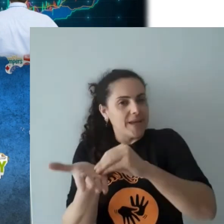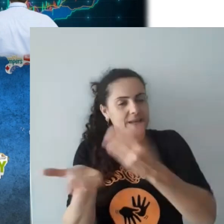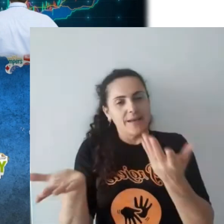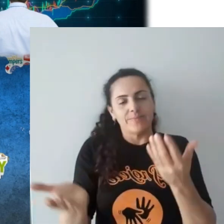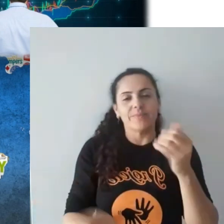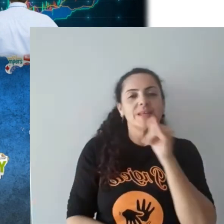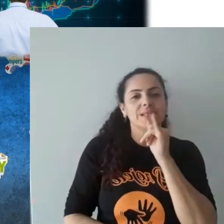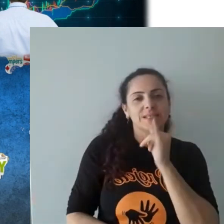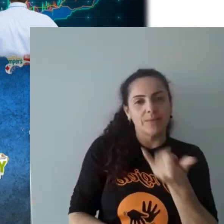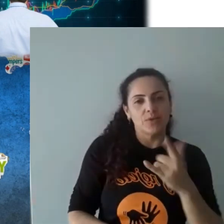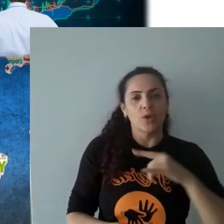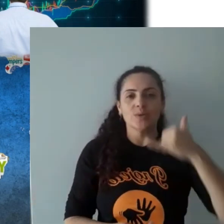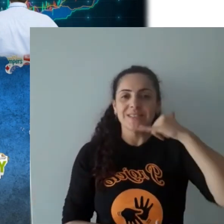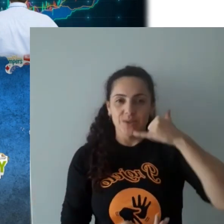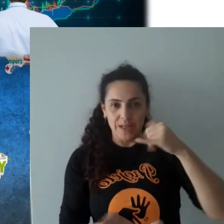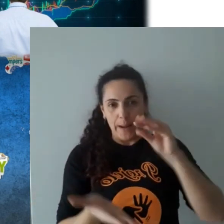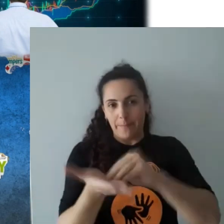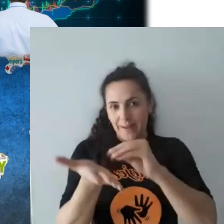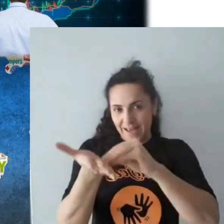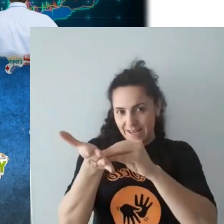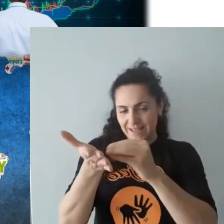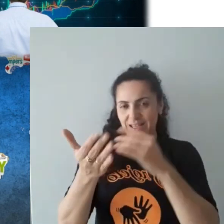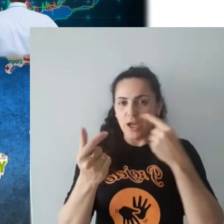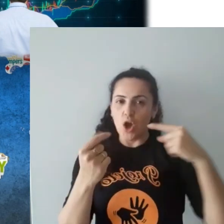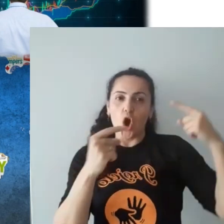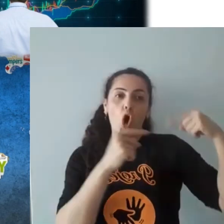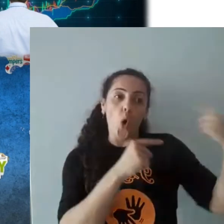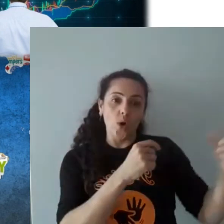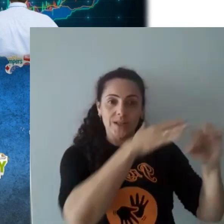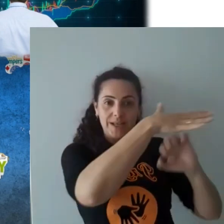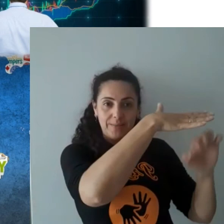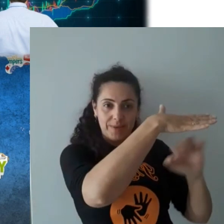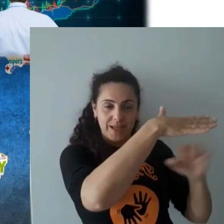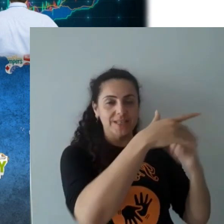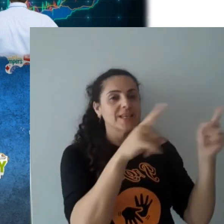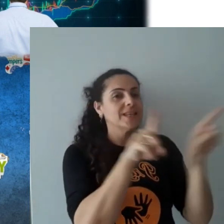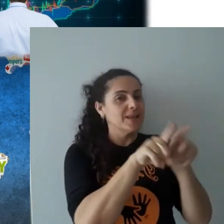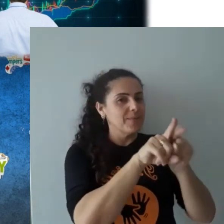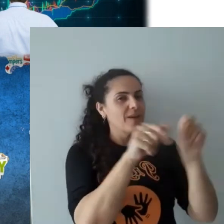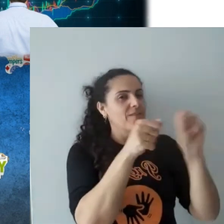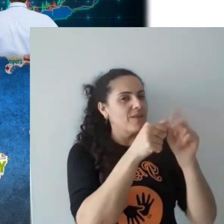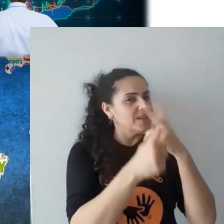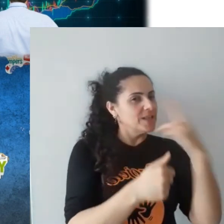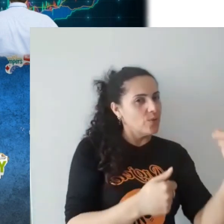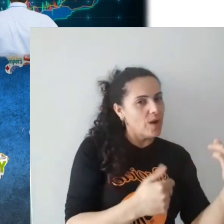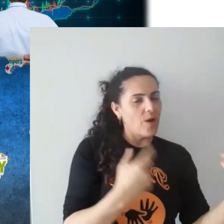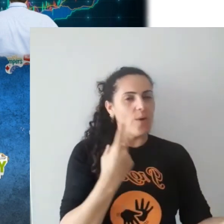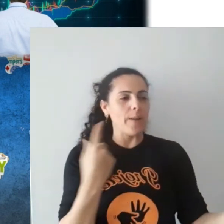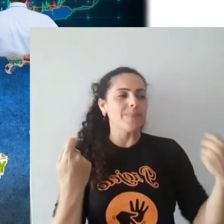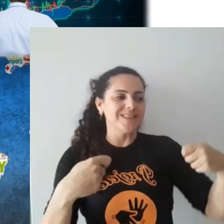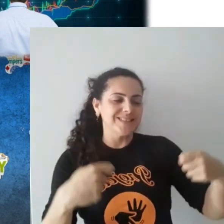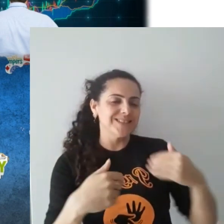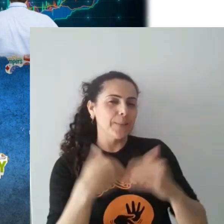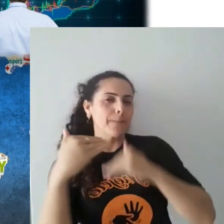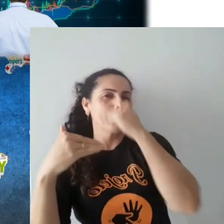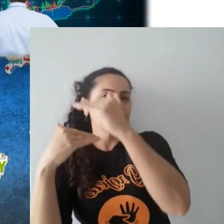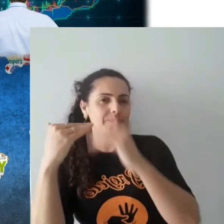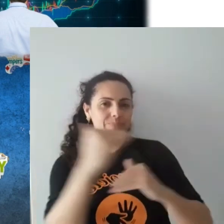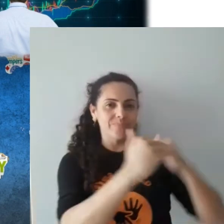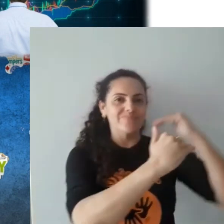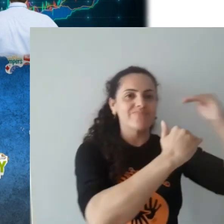tá? Processo aí de globalização, né? Dessas relações internacionais do comércio e do mercado financeiro